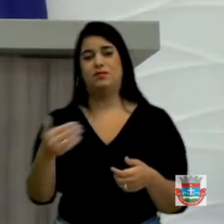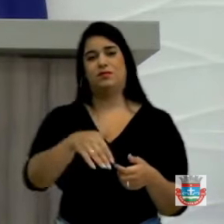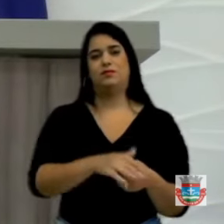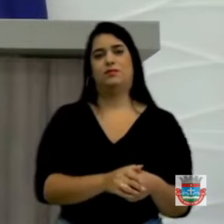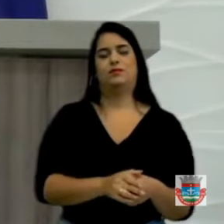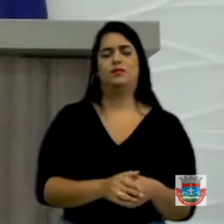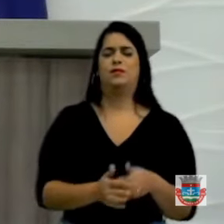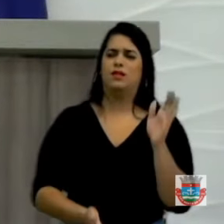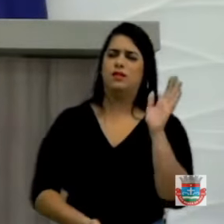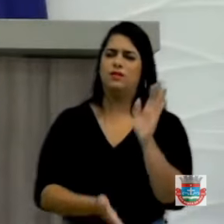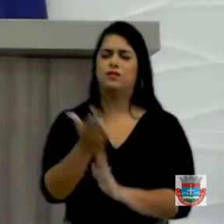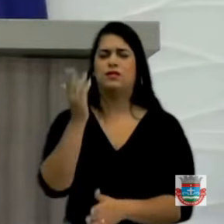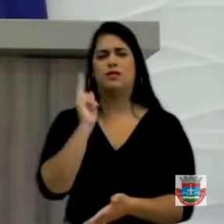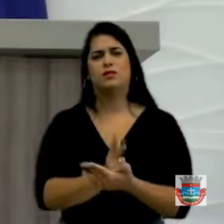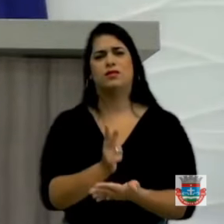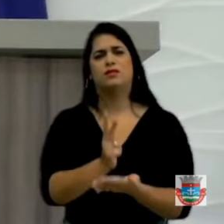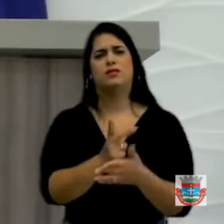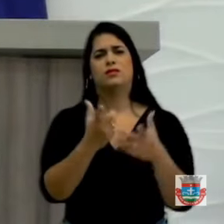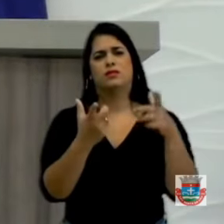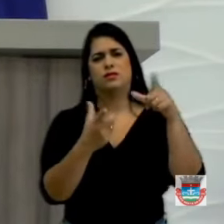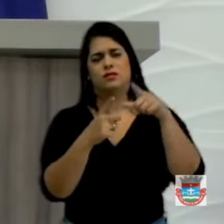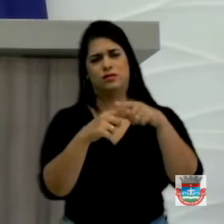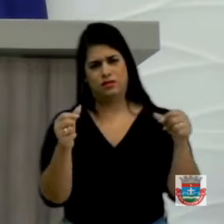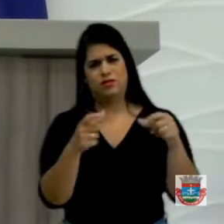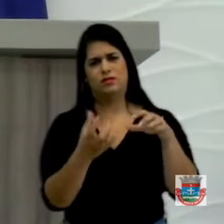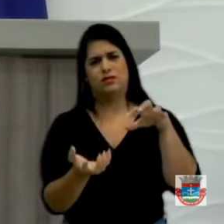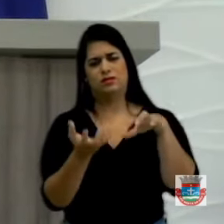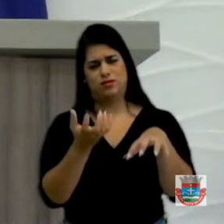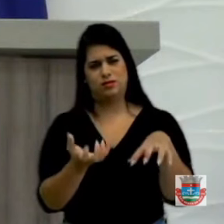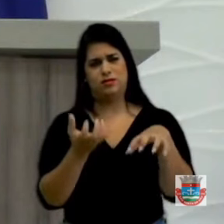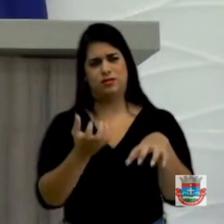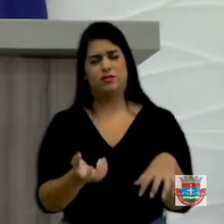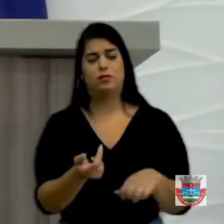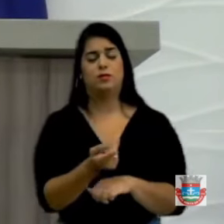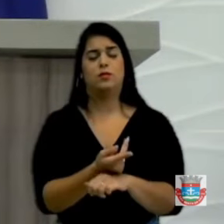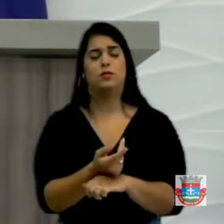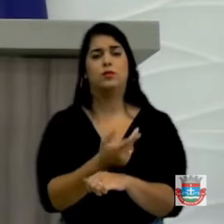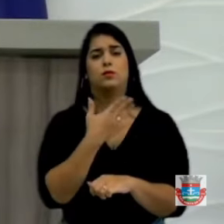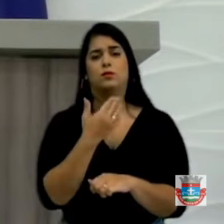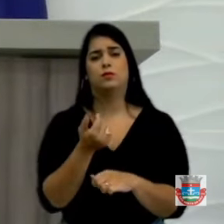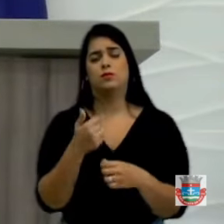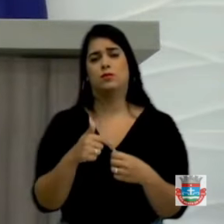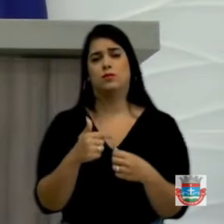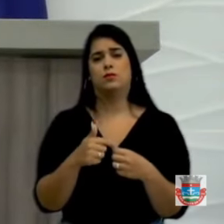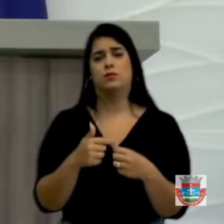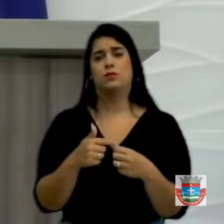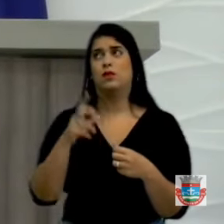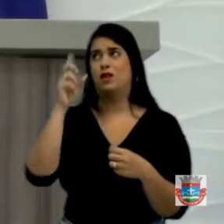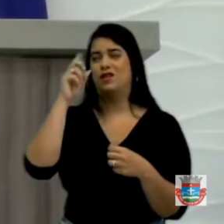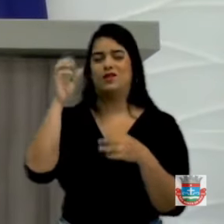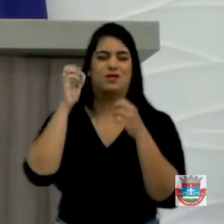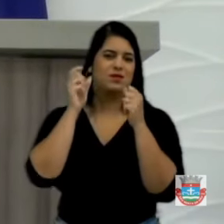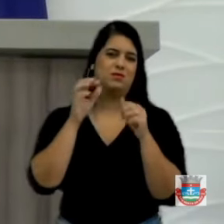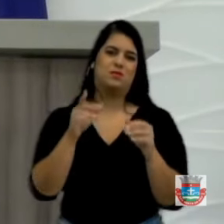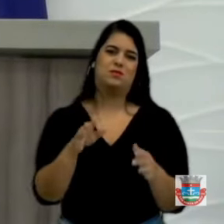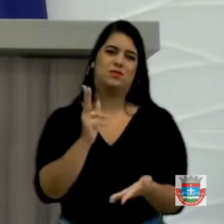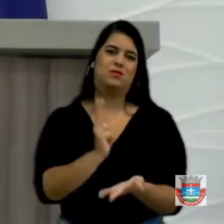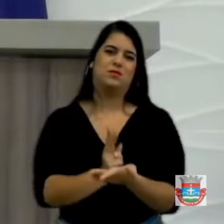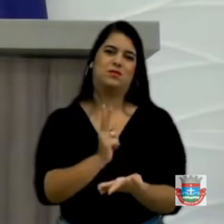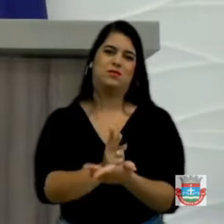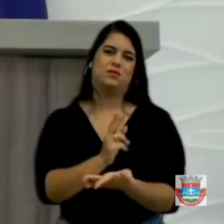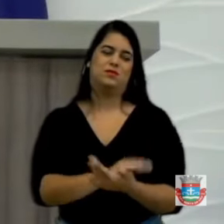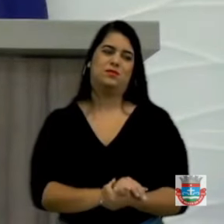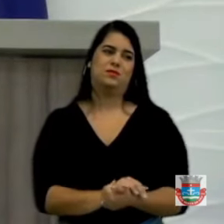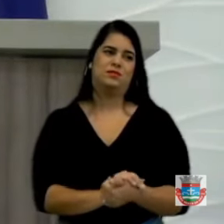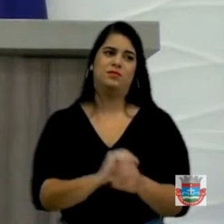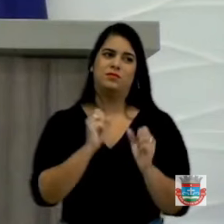para Brasília em busca de melhoria para a nossa cidade. E graças a Deus, Deus tem abençoado tremendamente. E a